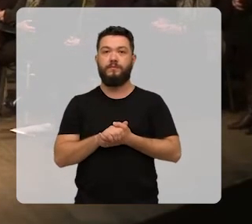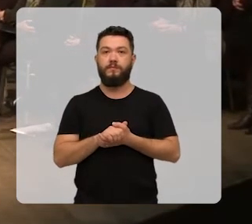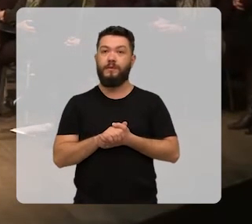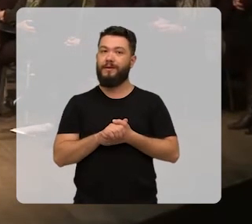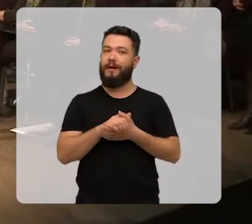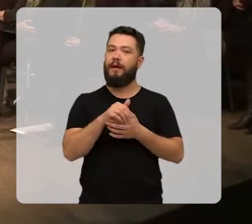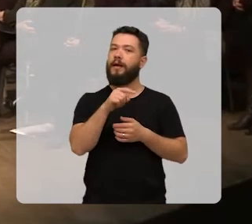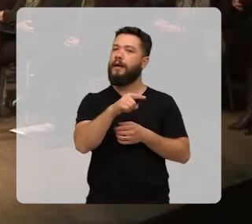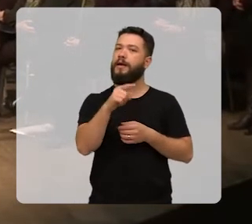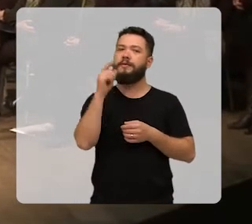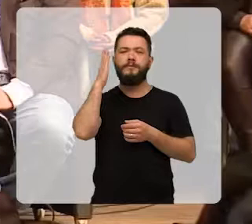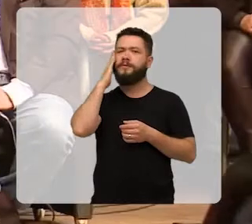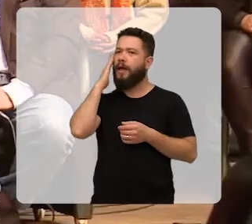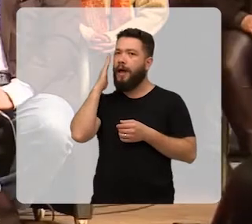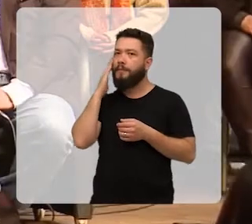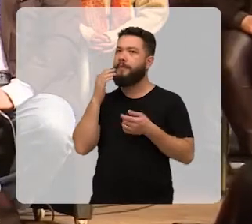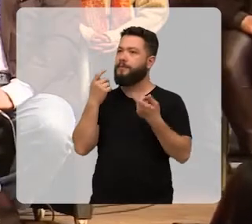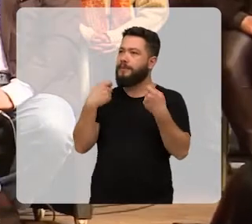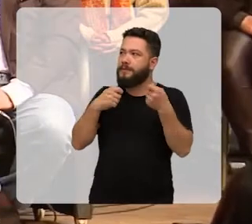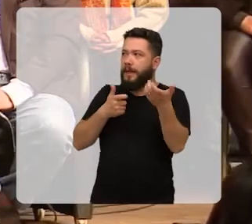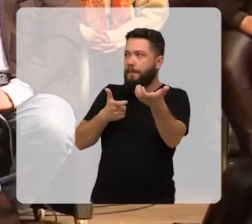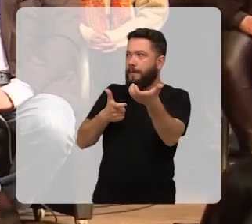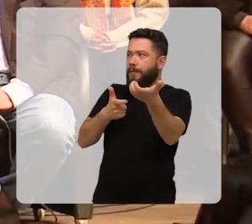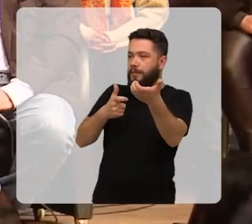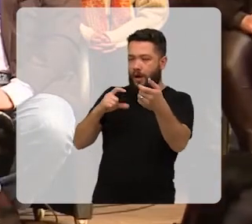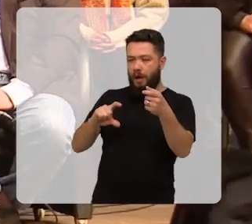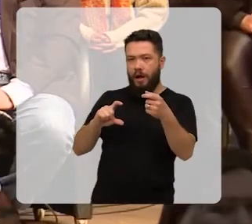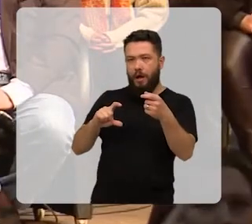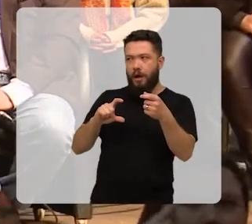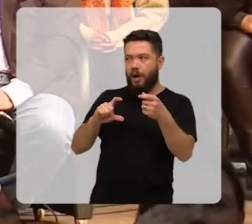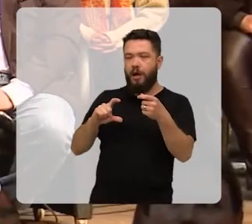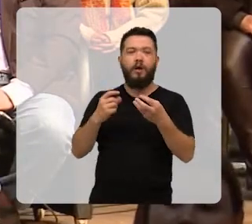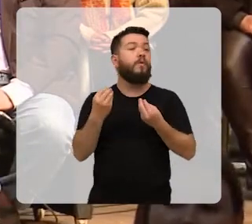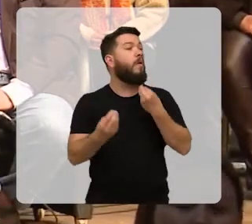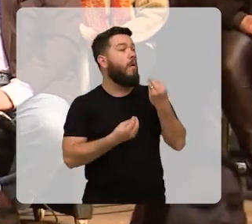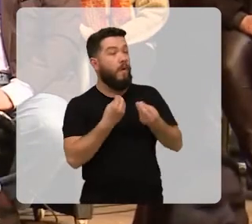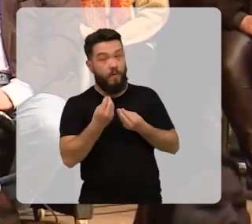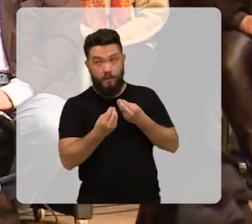então desenvolveram o sistema de cabana de gás